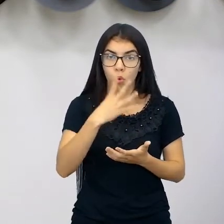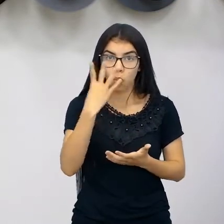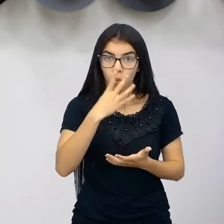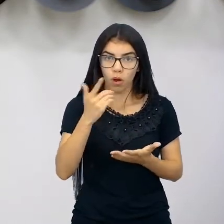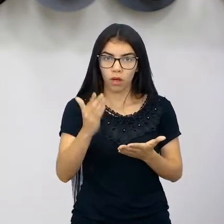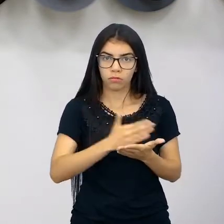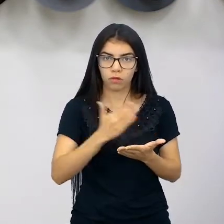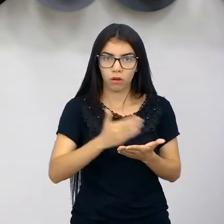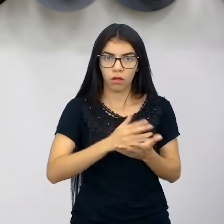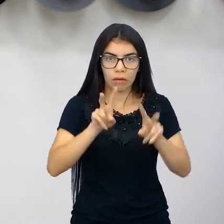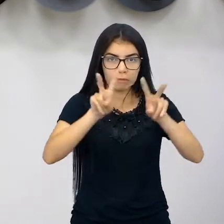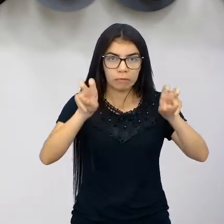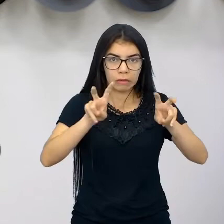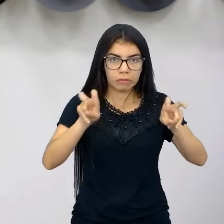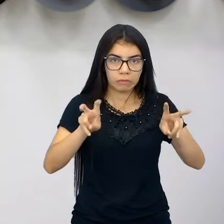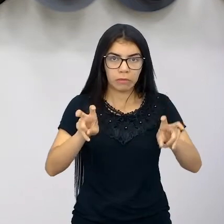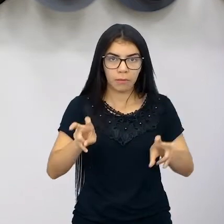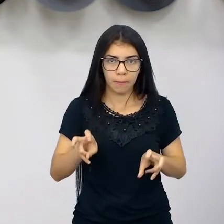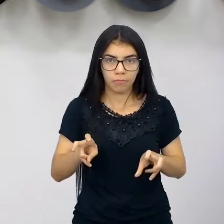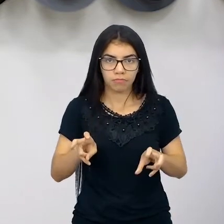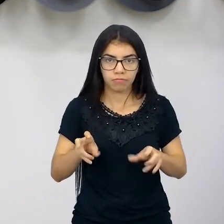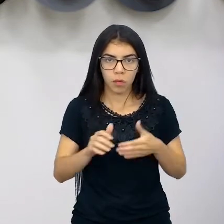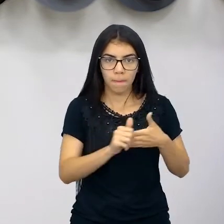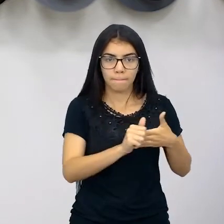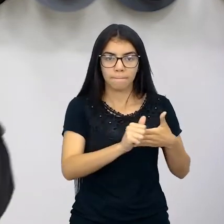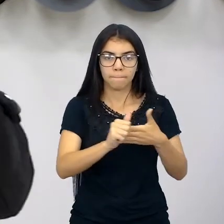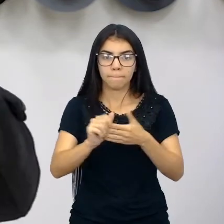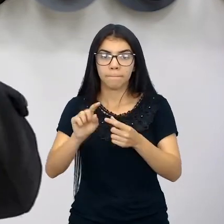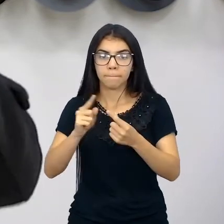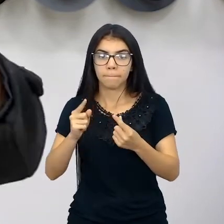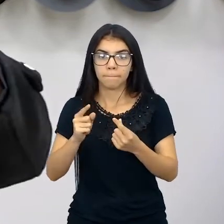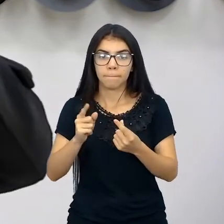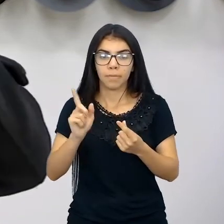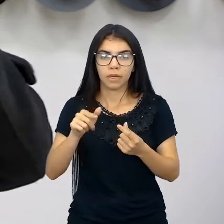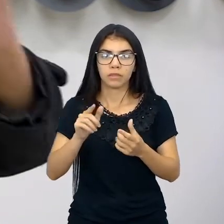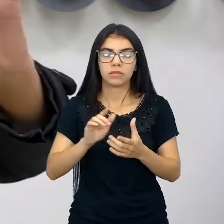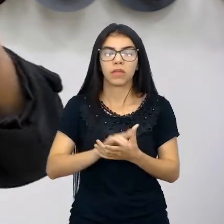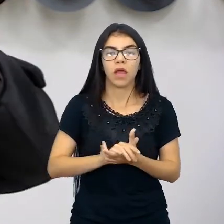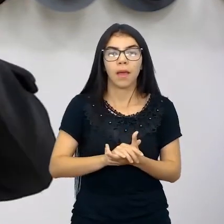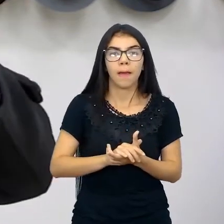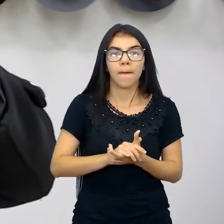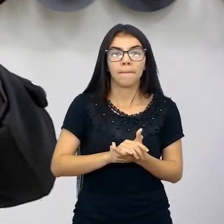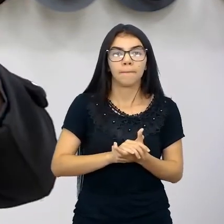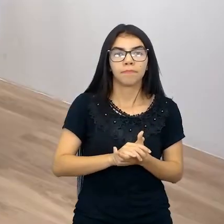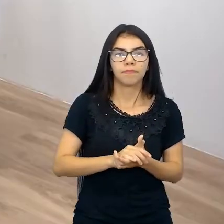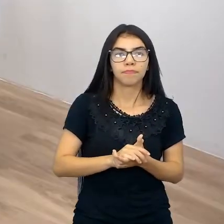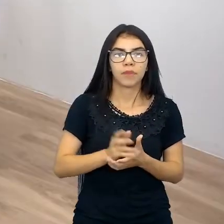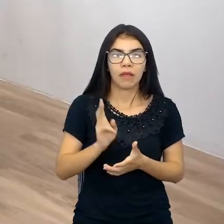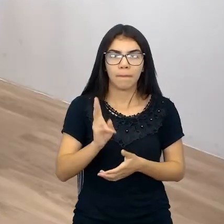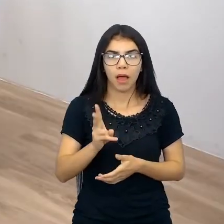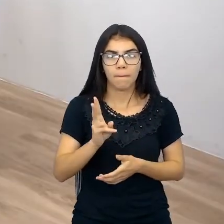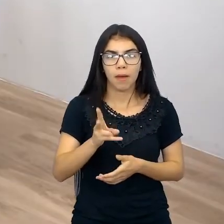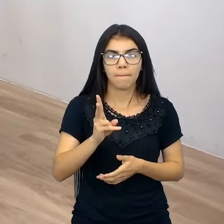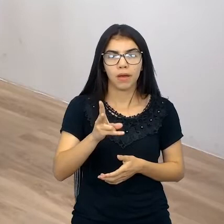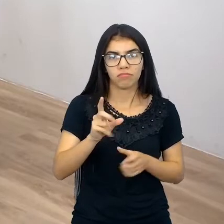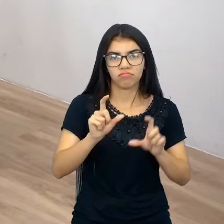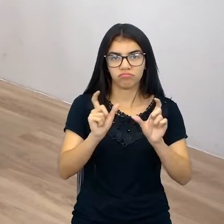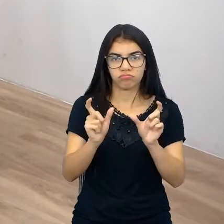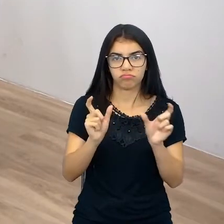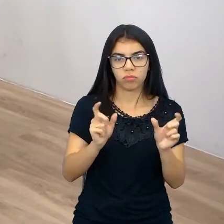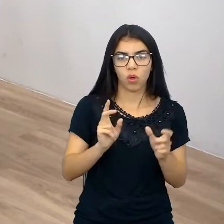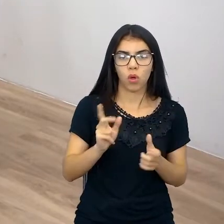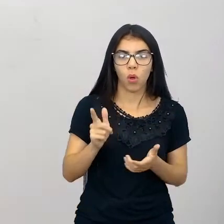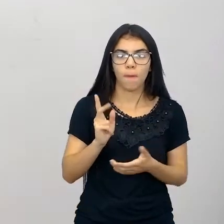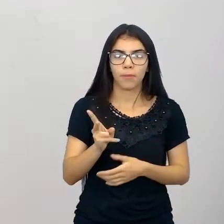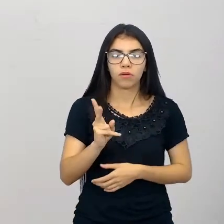mesmo assunto, uma saga completa, mas às vezes fica repetitiva, porque é só para fazer o marketing. A lógica do mercado, né? Sim. Por que eu vou vender só